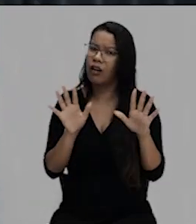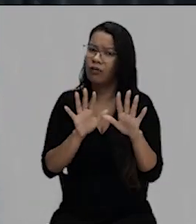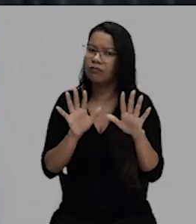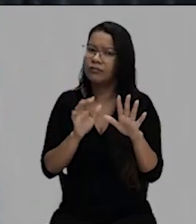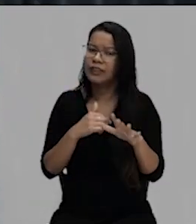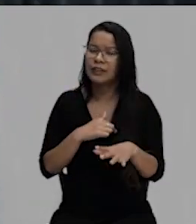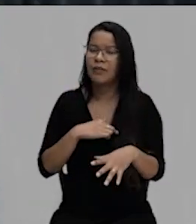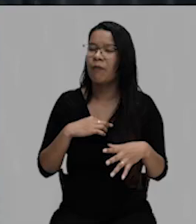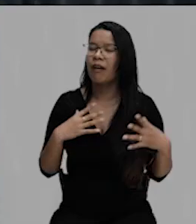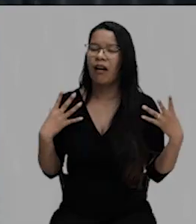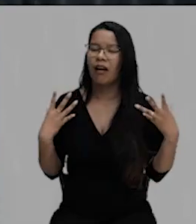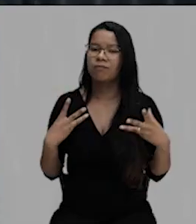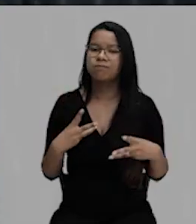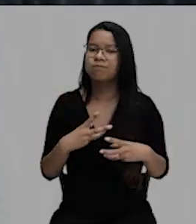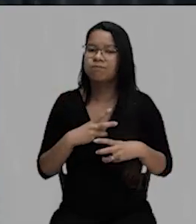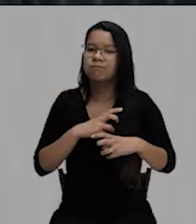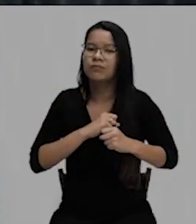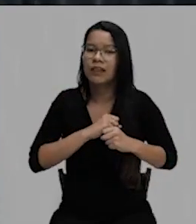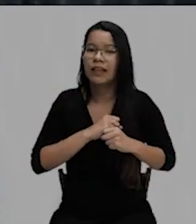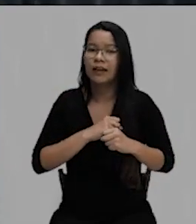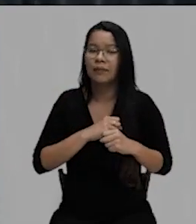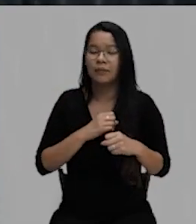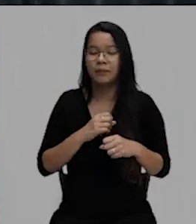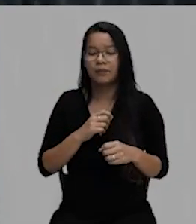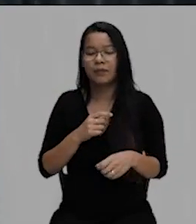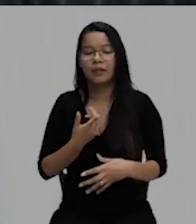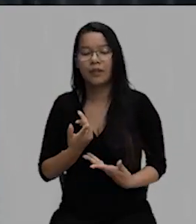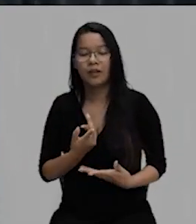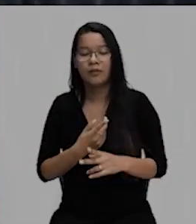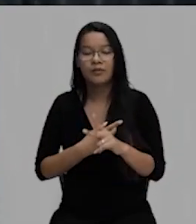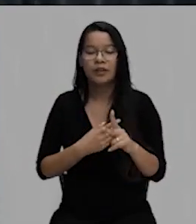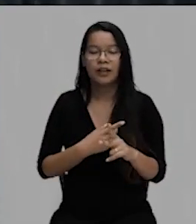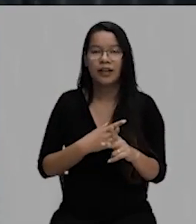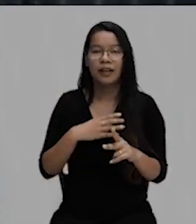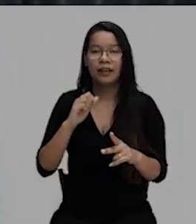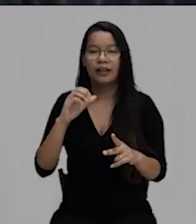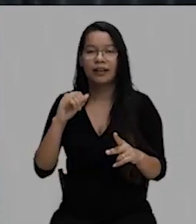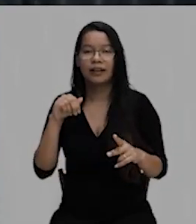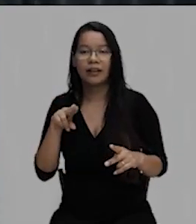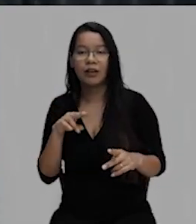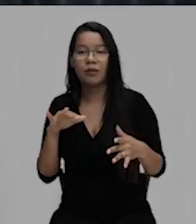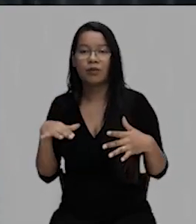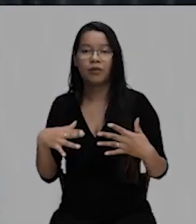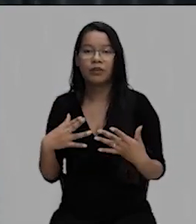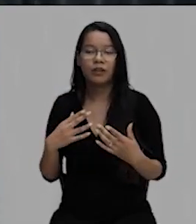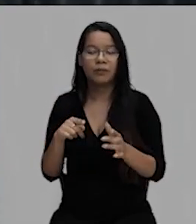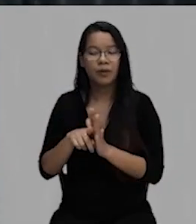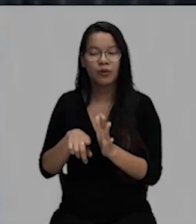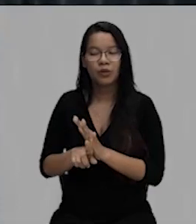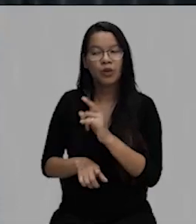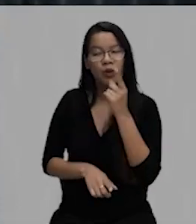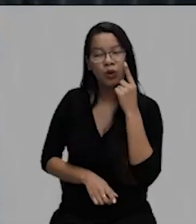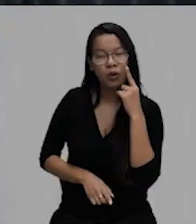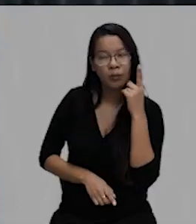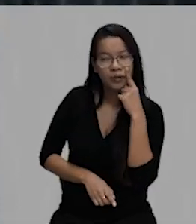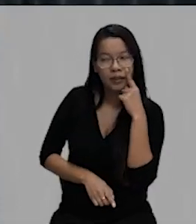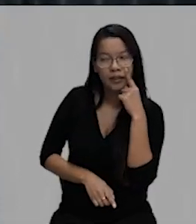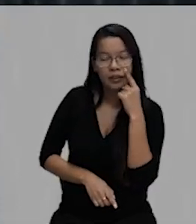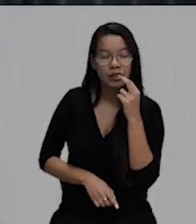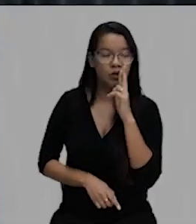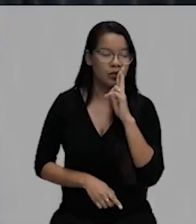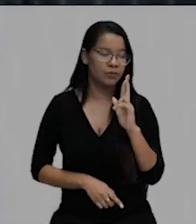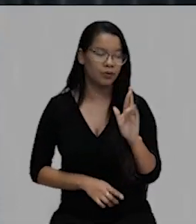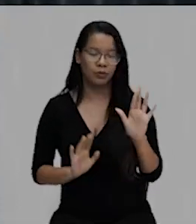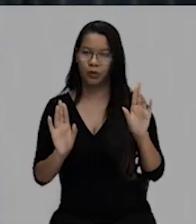eu adoro a maravilhosa Cacau quando ela pergunta assim, compliquei? E eu sempre respondo, nunca. Ela sempre deixa tudo muito claro,